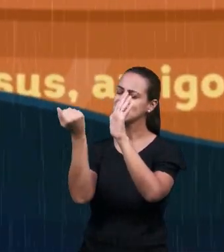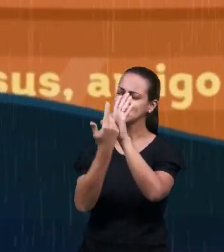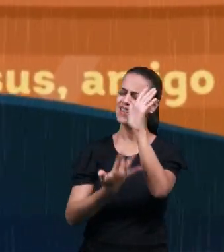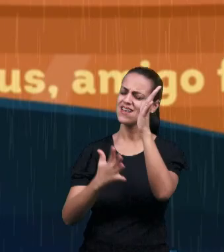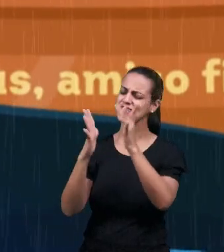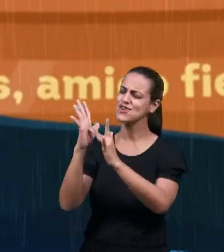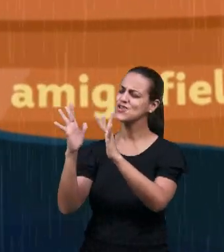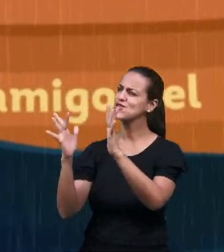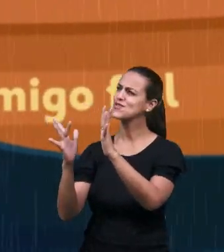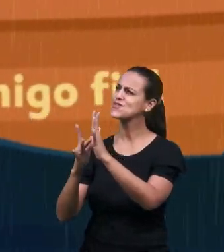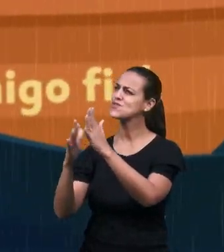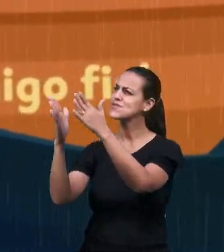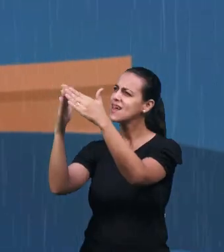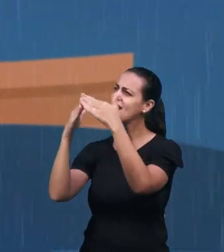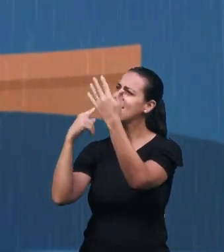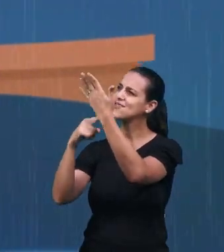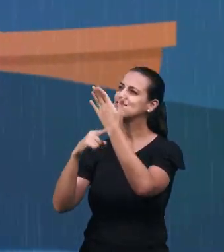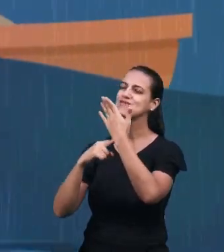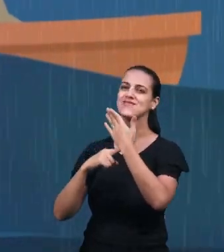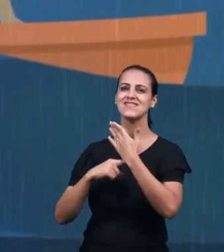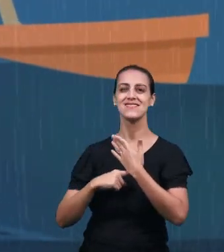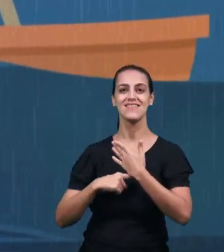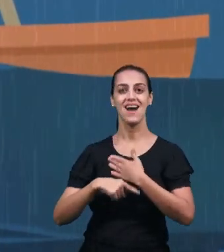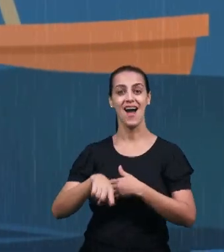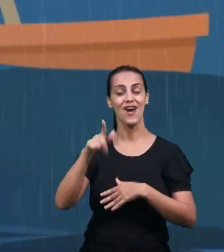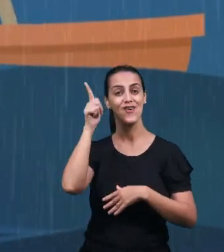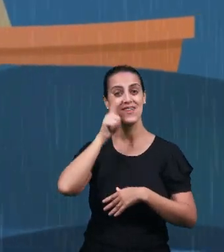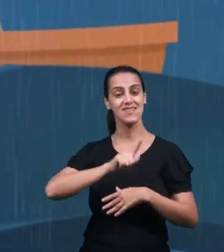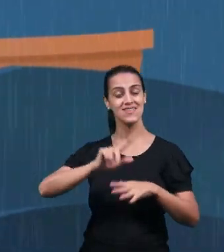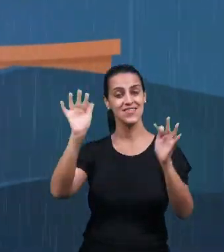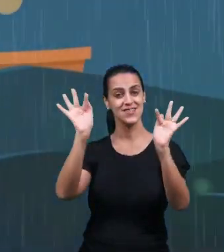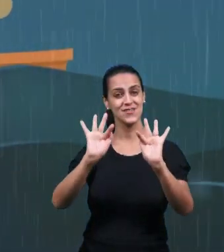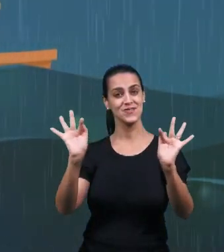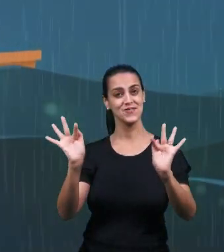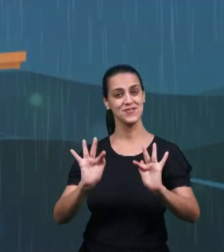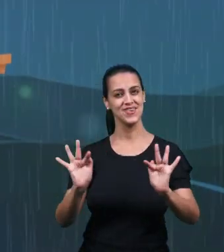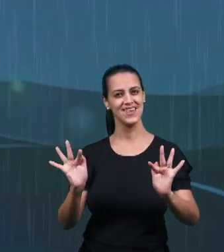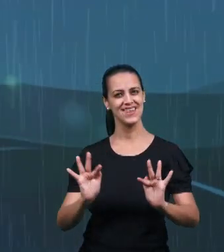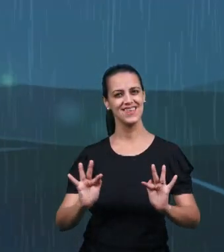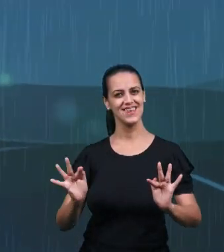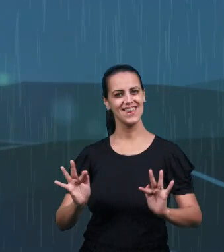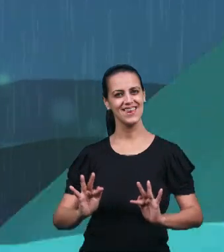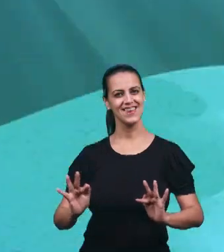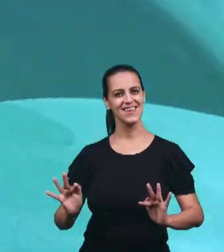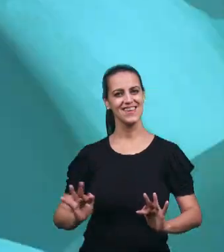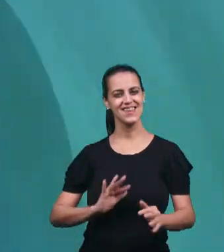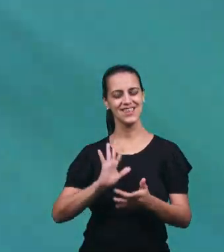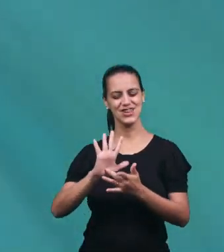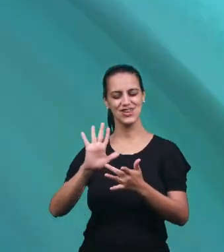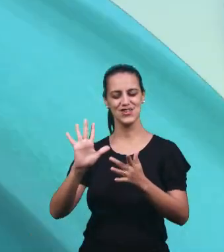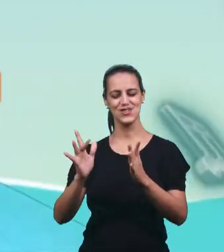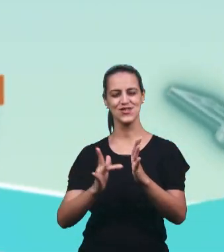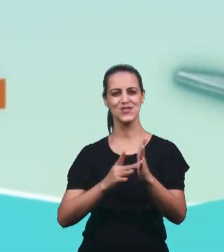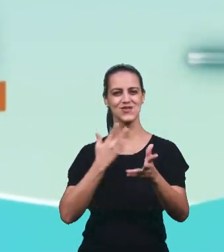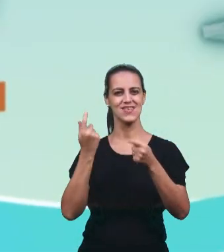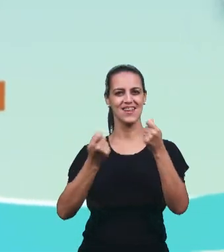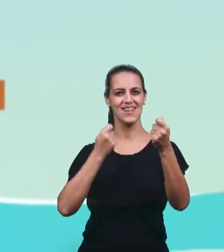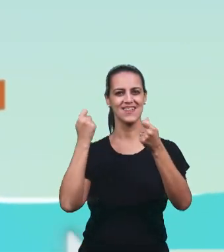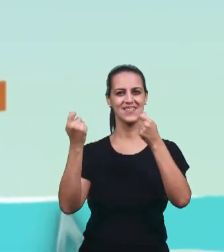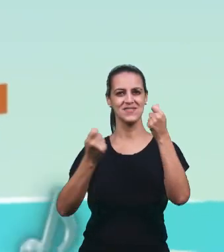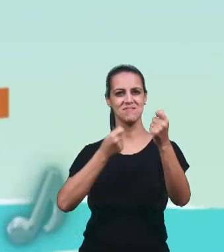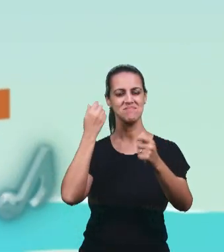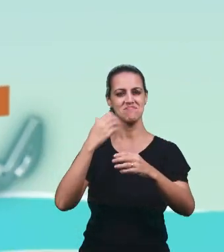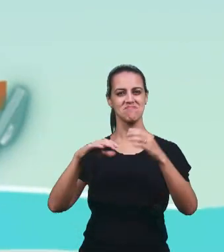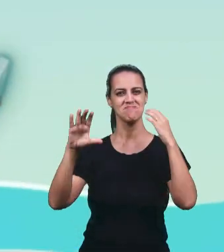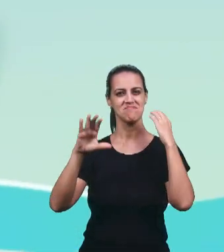sangue proclamar. Que feliz vou ao porto chegar. Aleluia, aleluia,